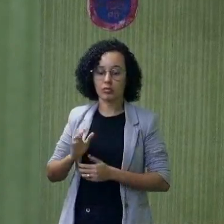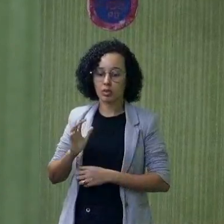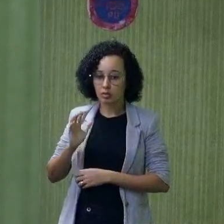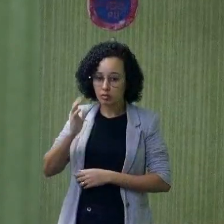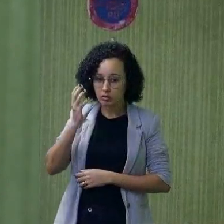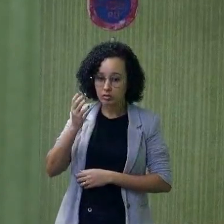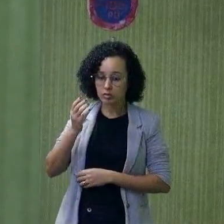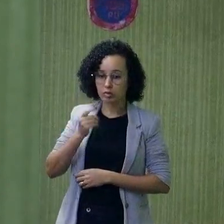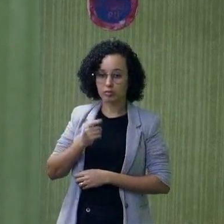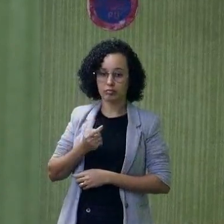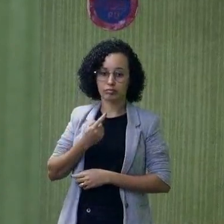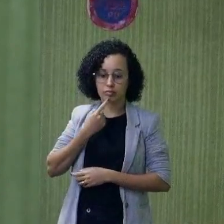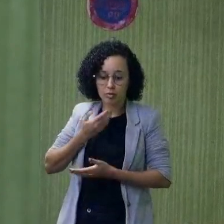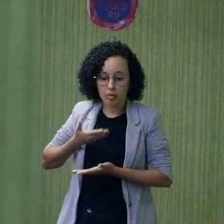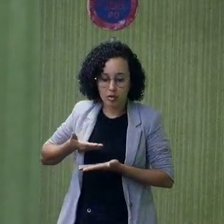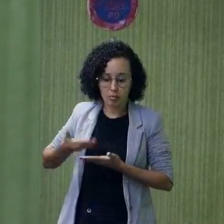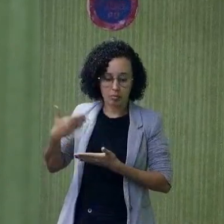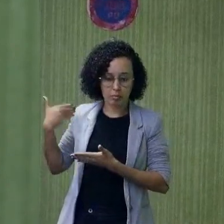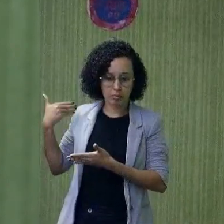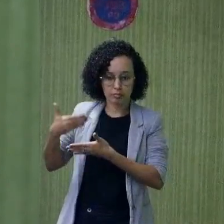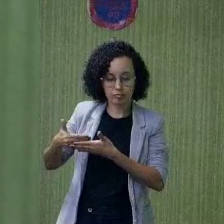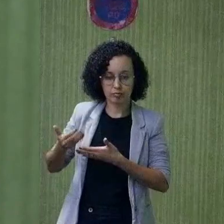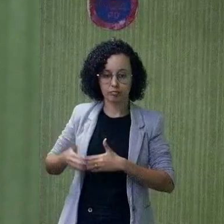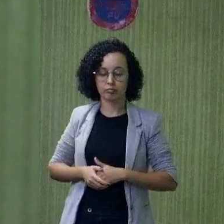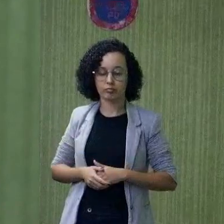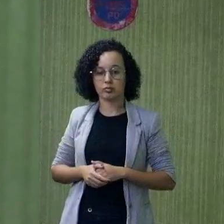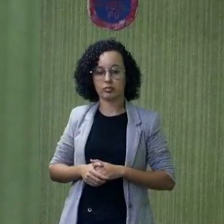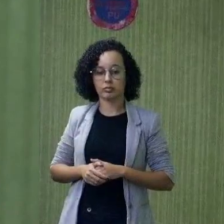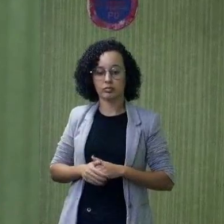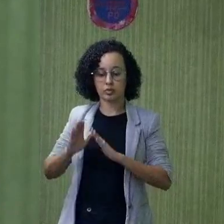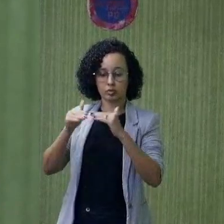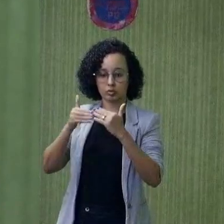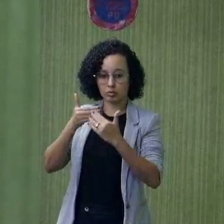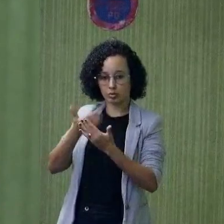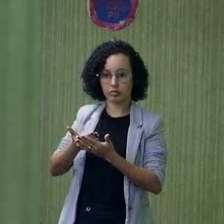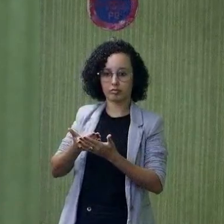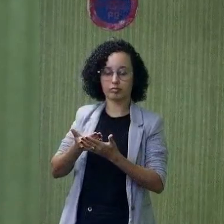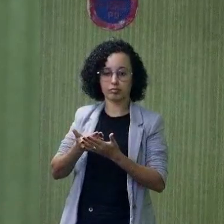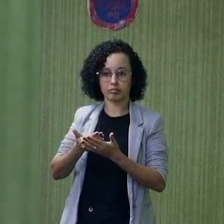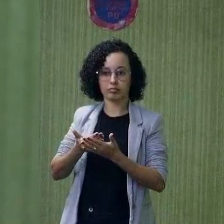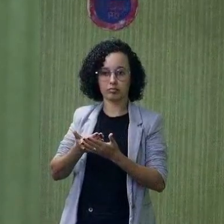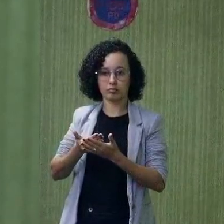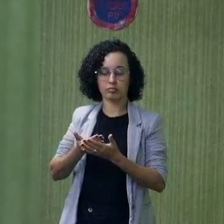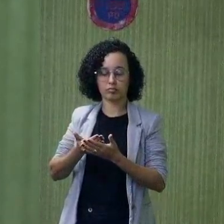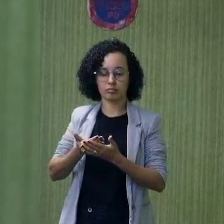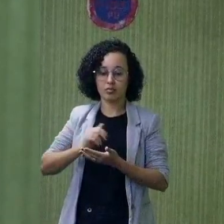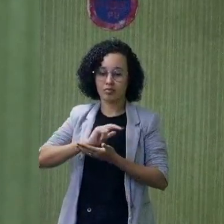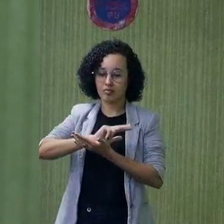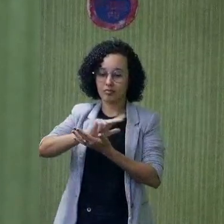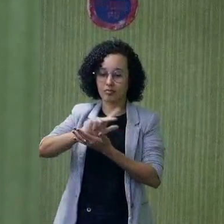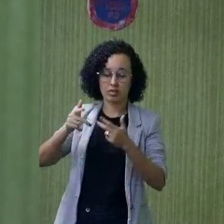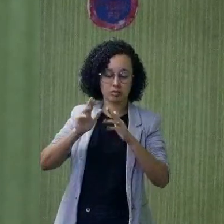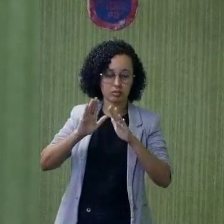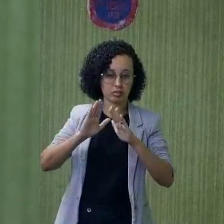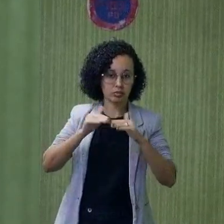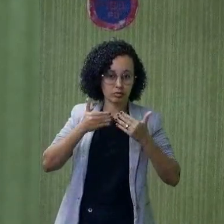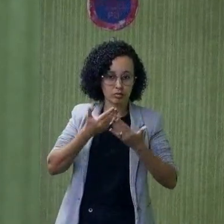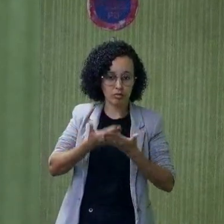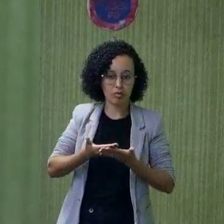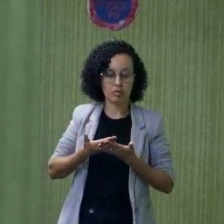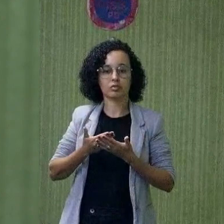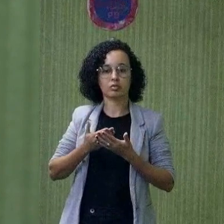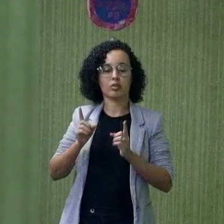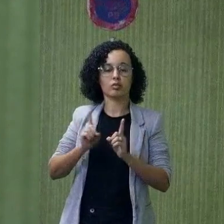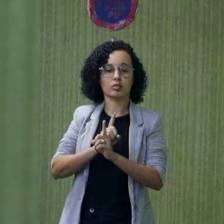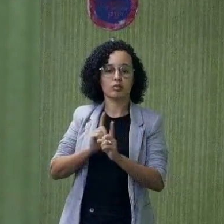pouco tempo em poucas escolas agora mas até pouco tempo era em Várias escolas O revesamento que é algo que também não é